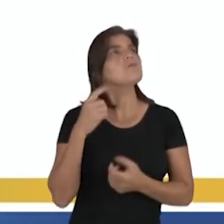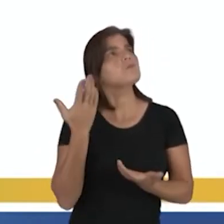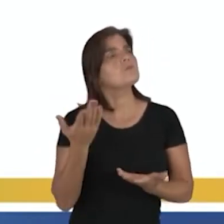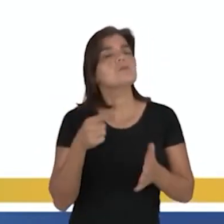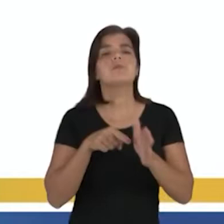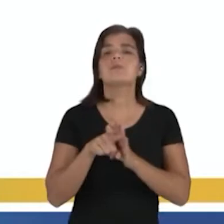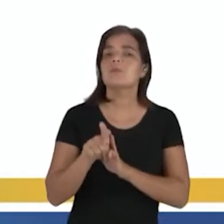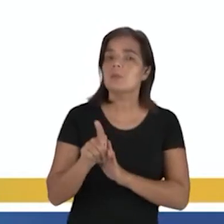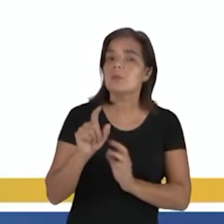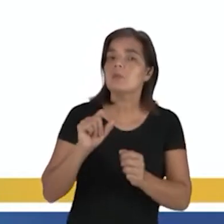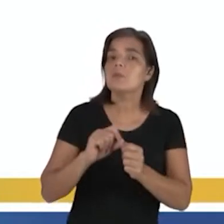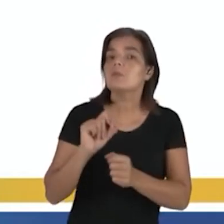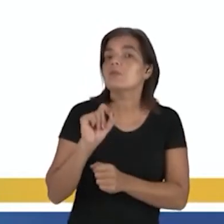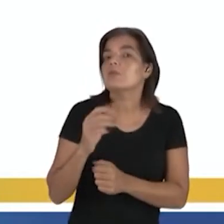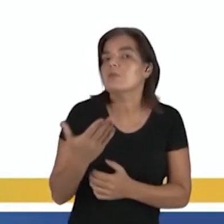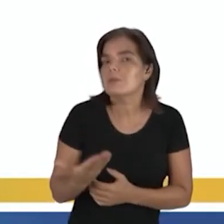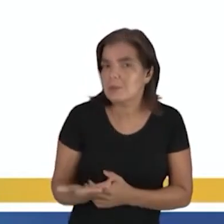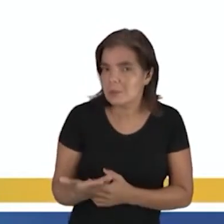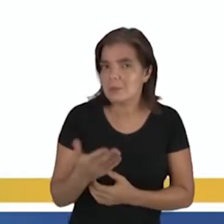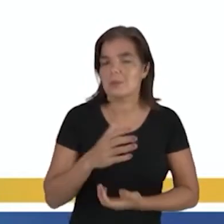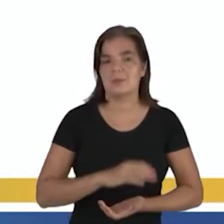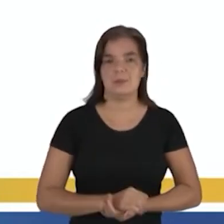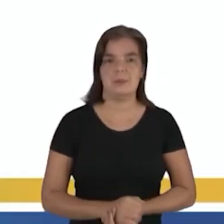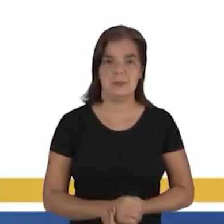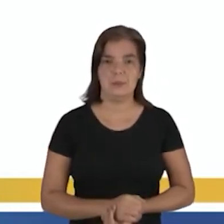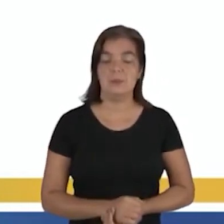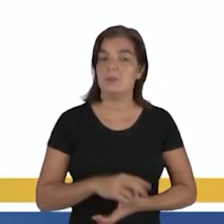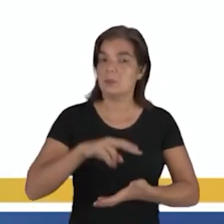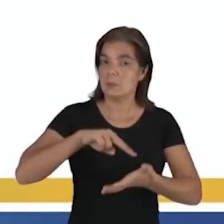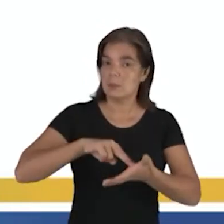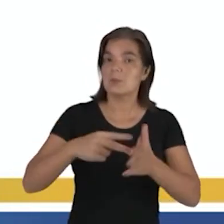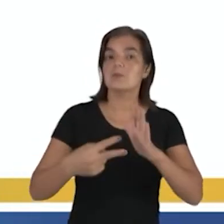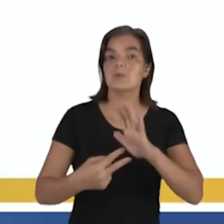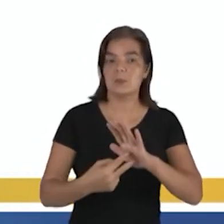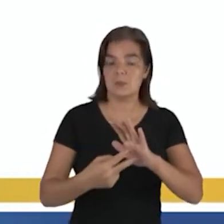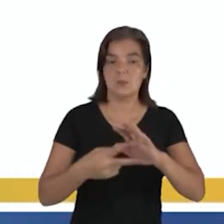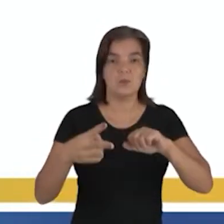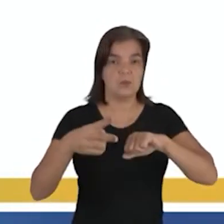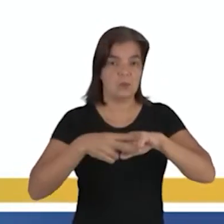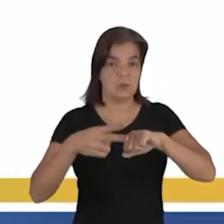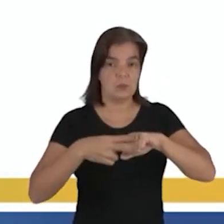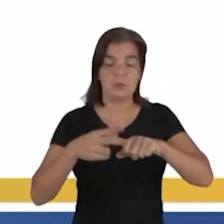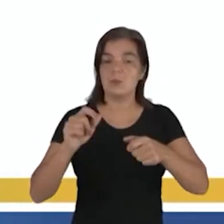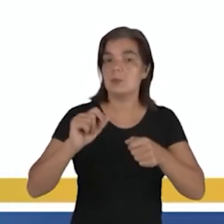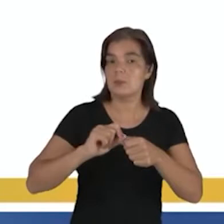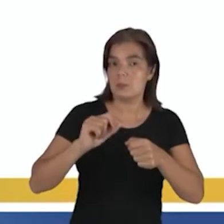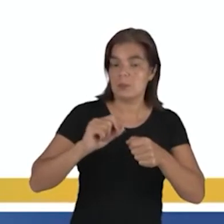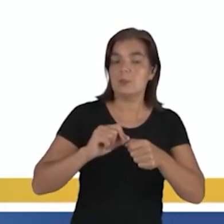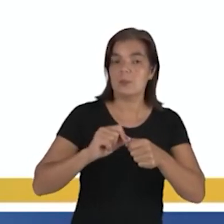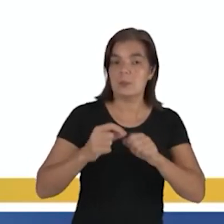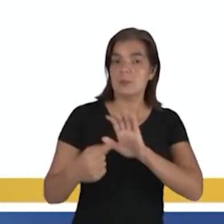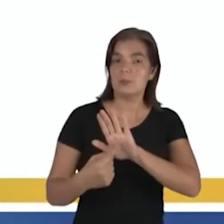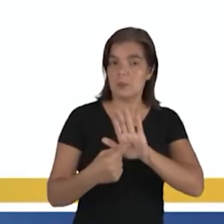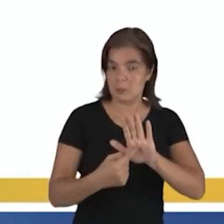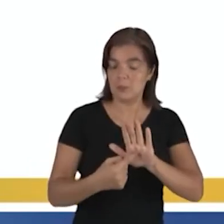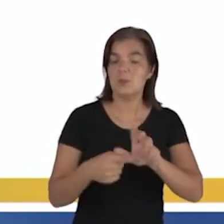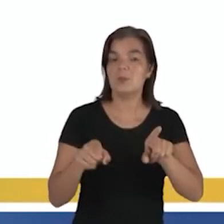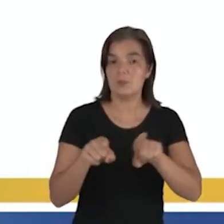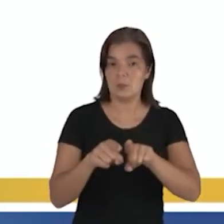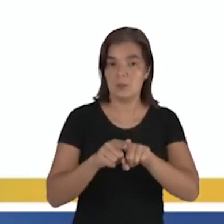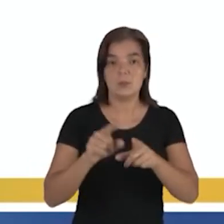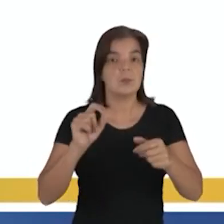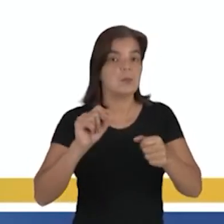você já pergunta, o homem fez o quê? Significa que o verbo fazer, que está aí